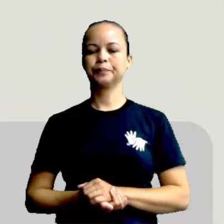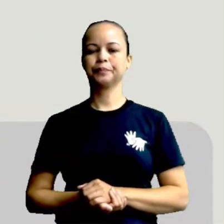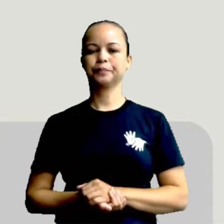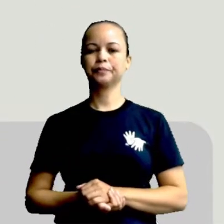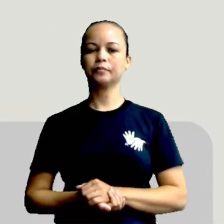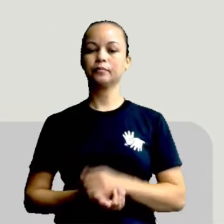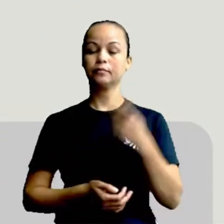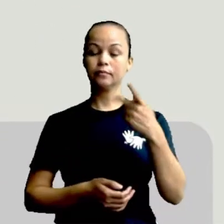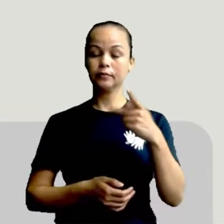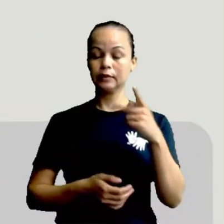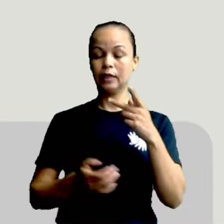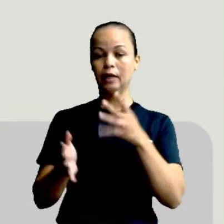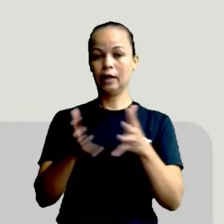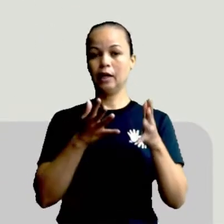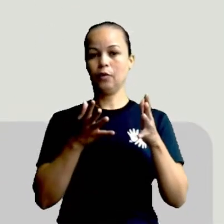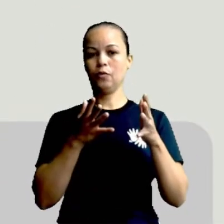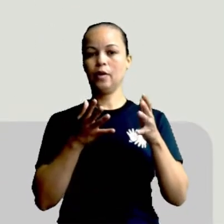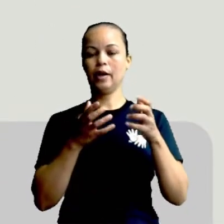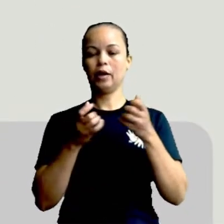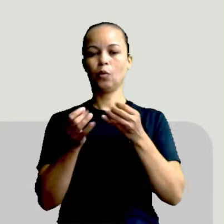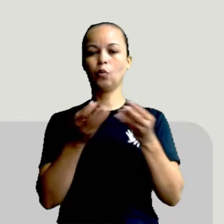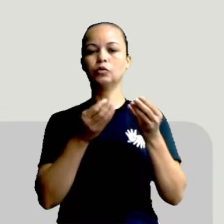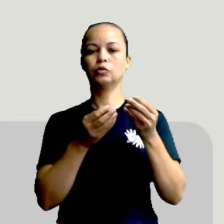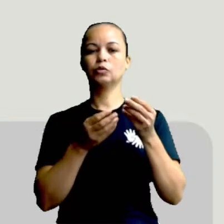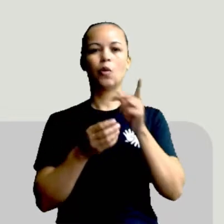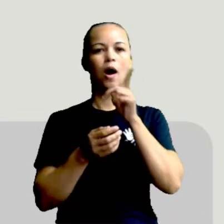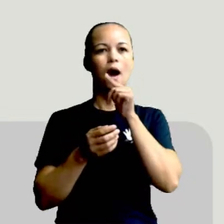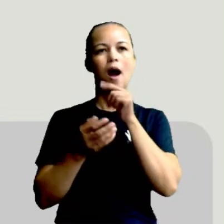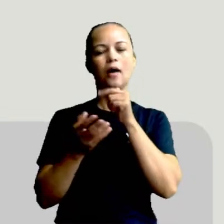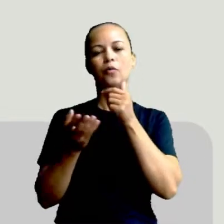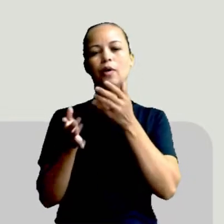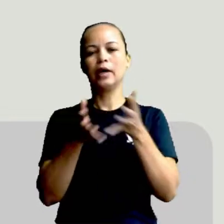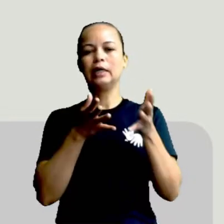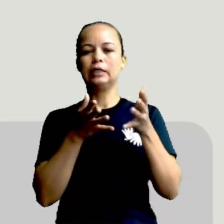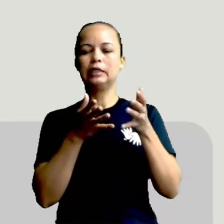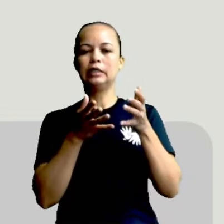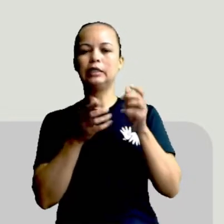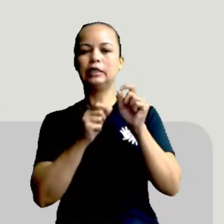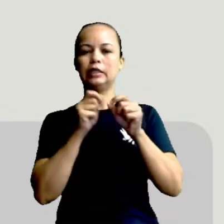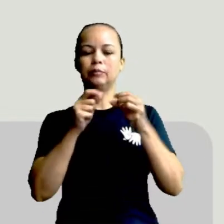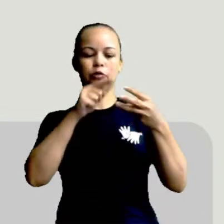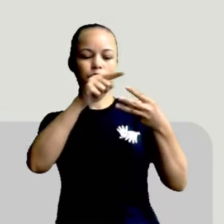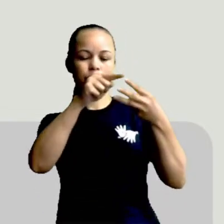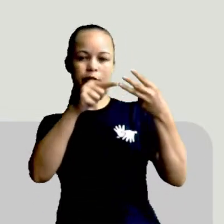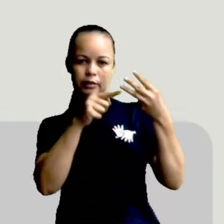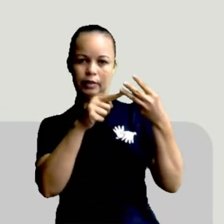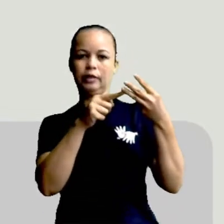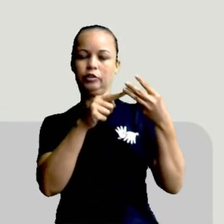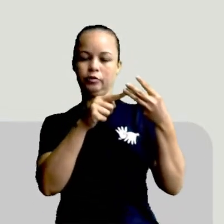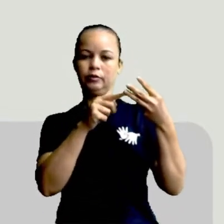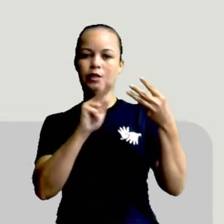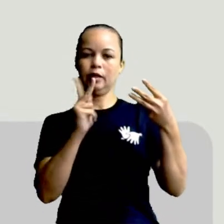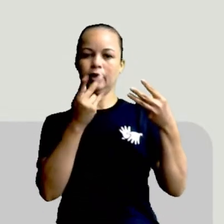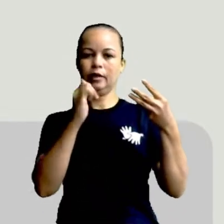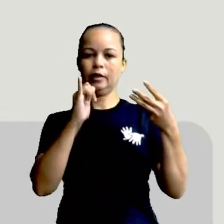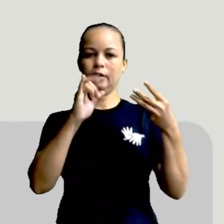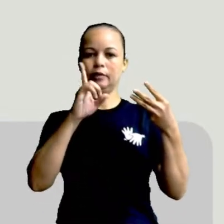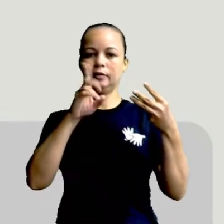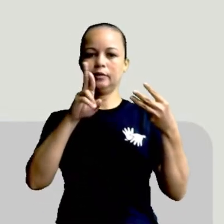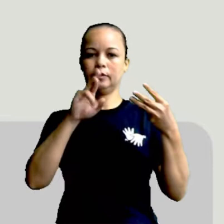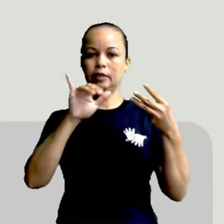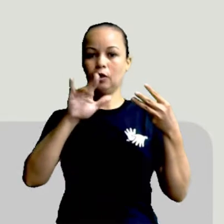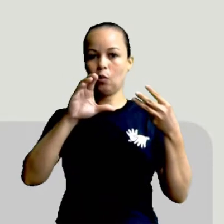Ele é um recurso hídrico, né? Podemos considerar os recursos hídricos sobre 3 aspectos, né? E aí,